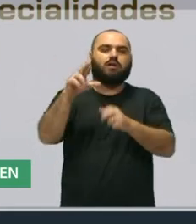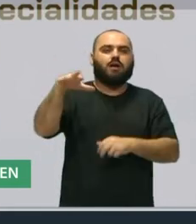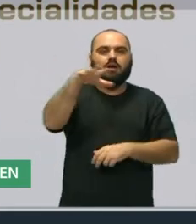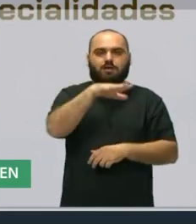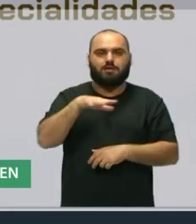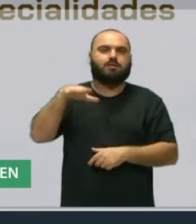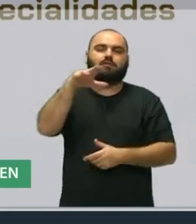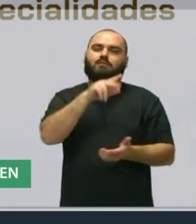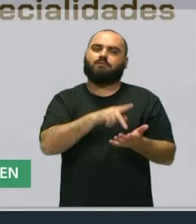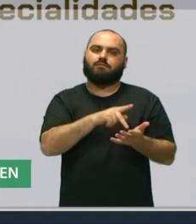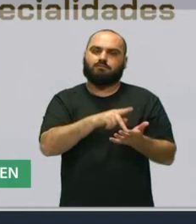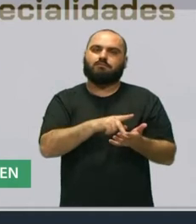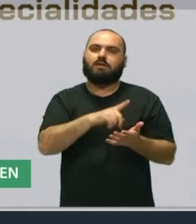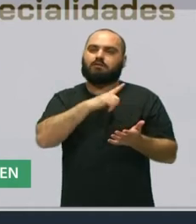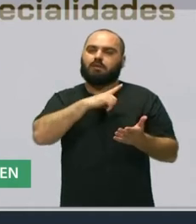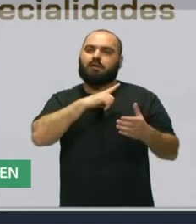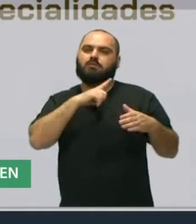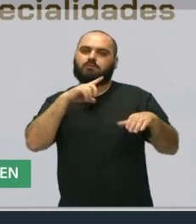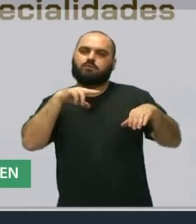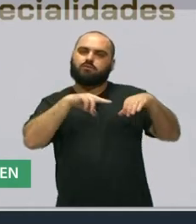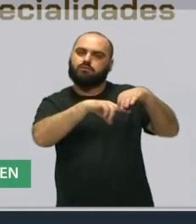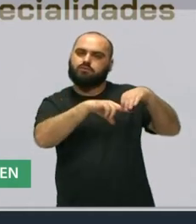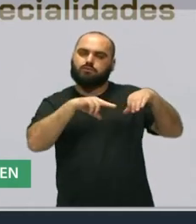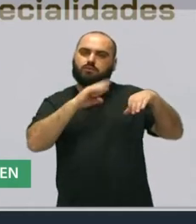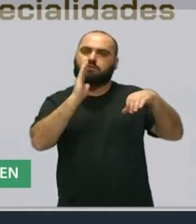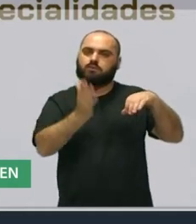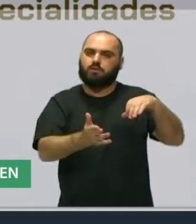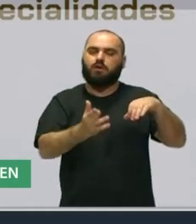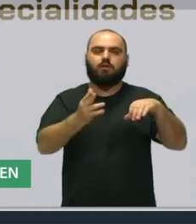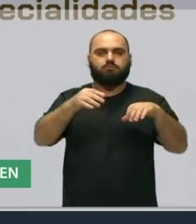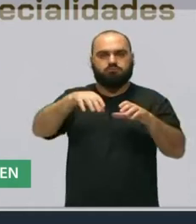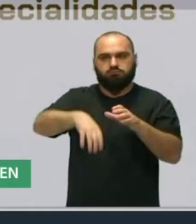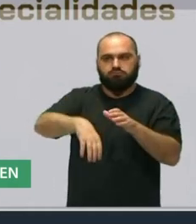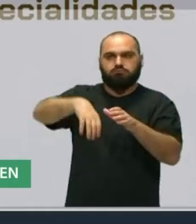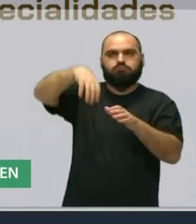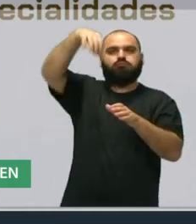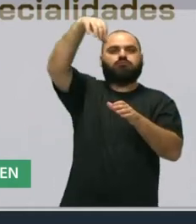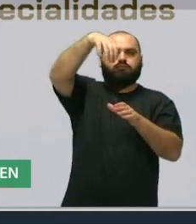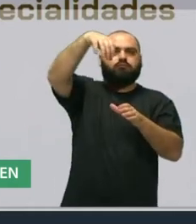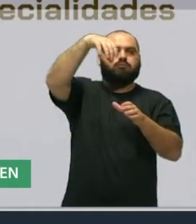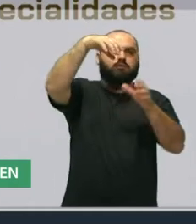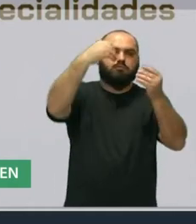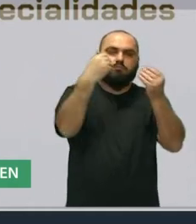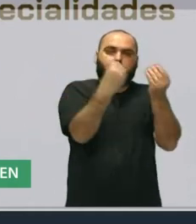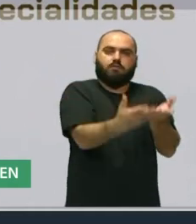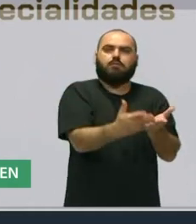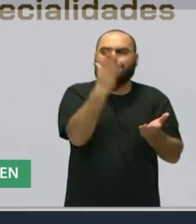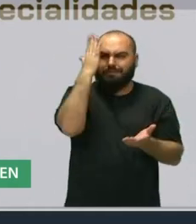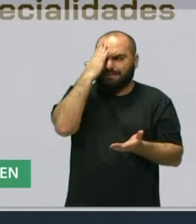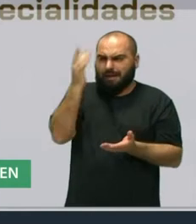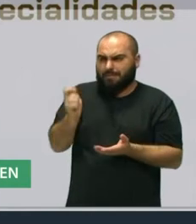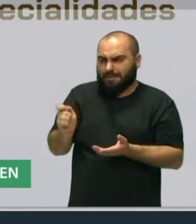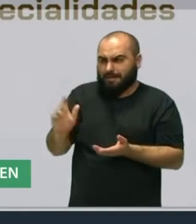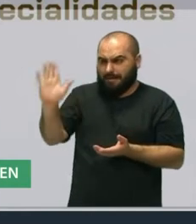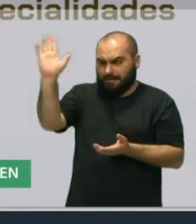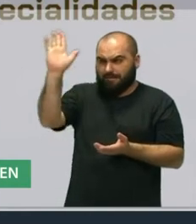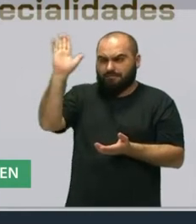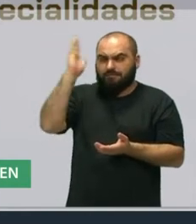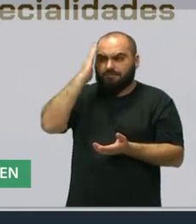nós já estamos lá com equipamento, já subimos o hélio do equipamento. Tudo isso vocês sabem que é muito caro, simplesmente